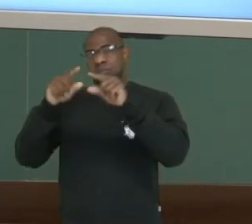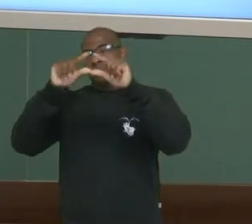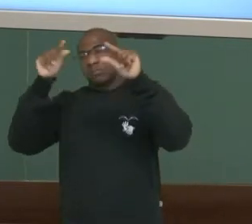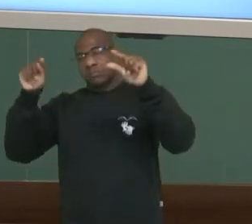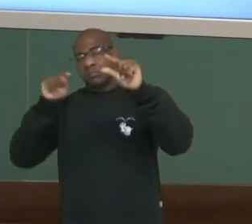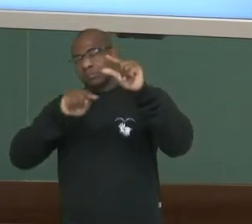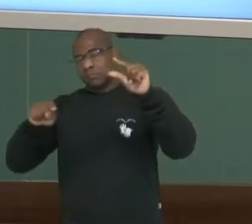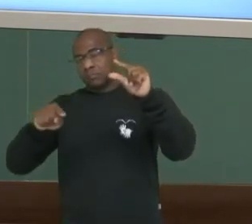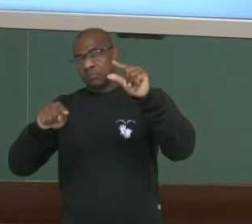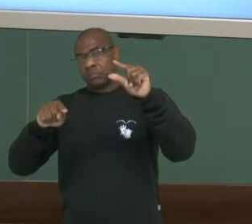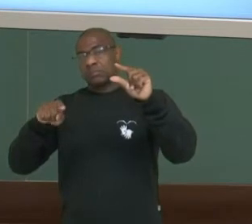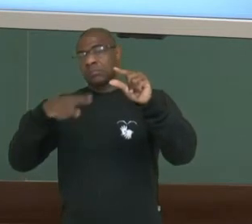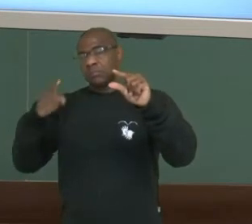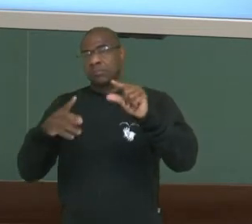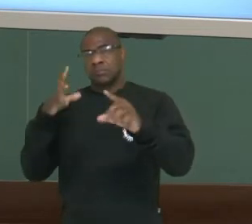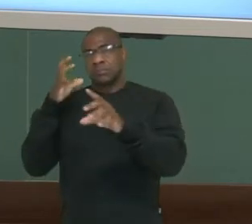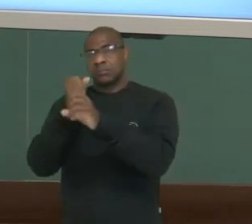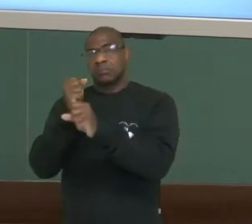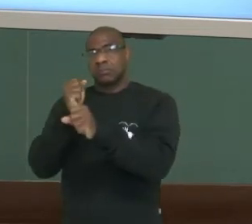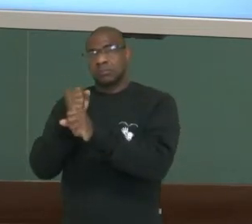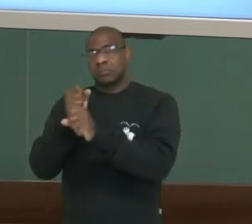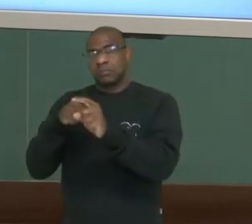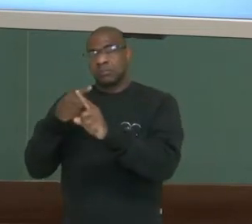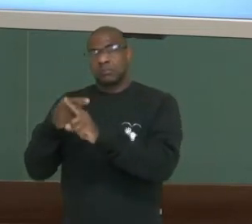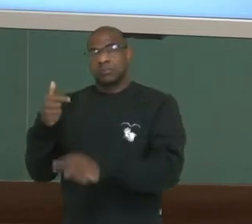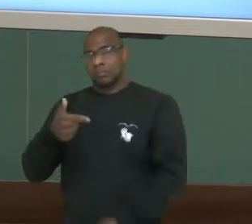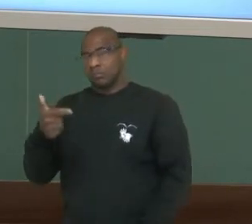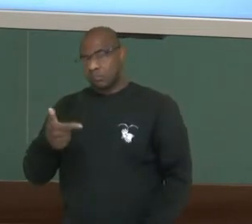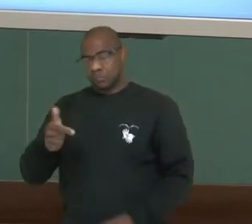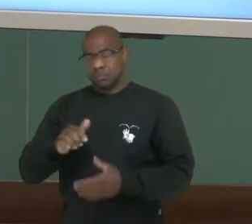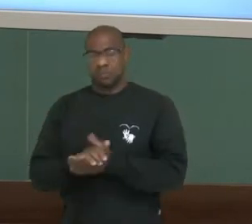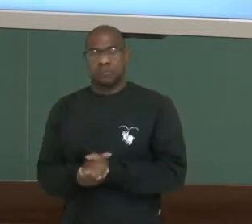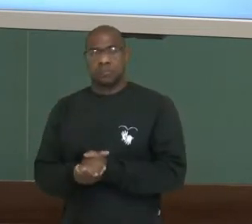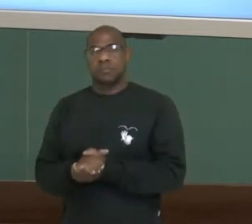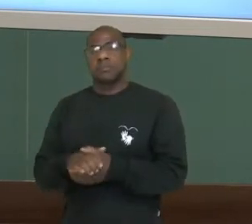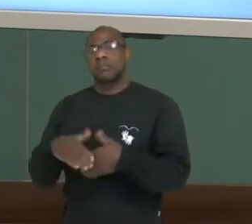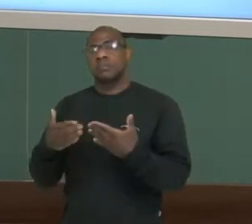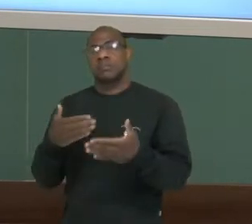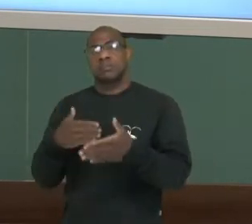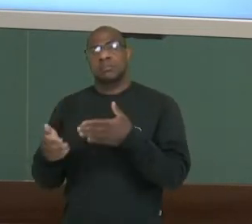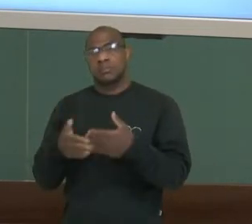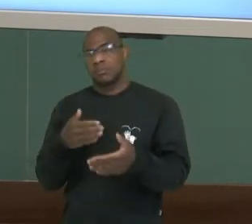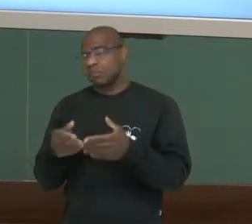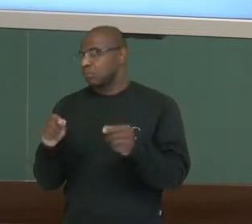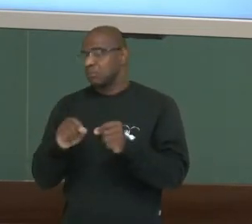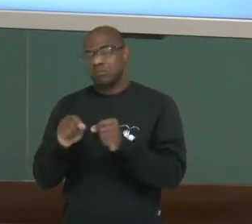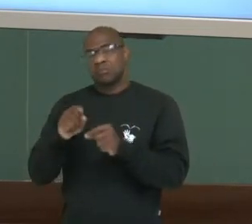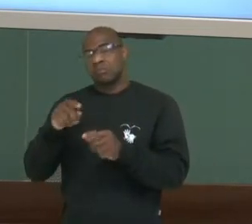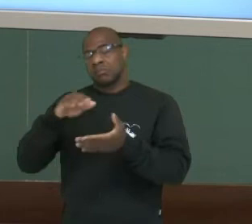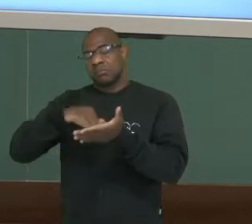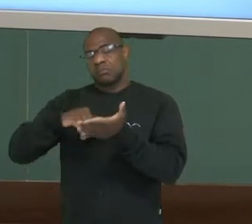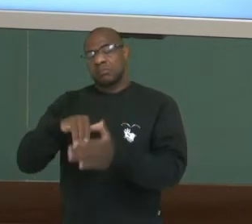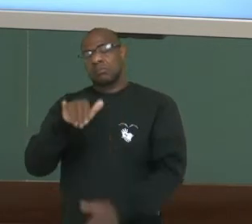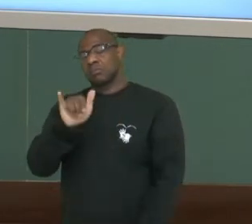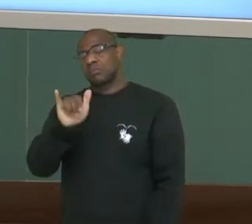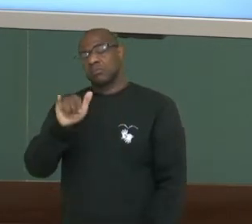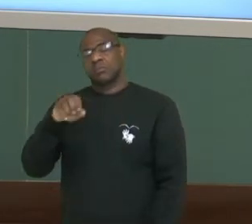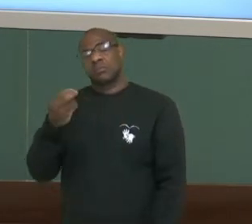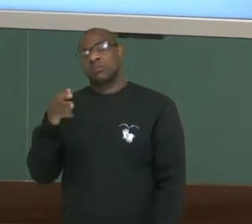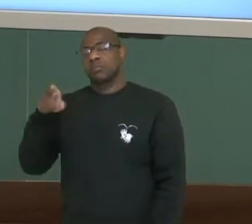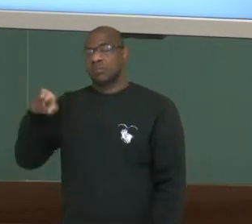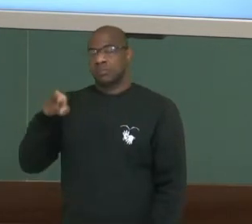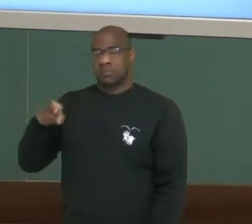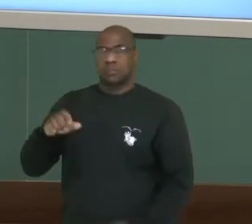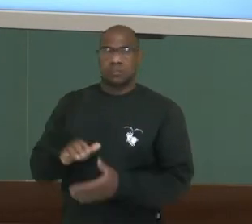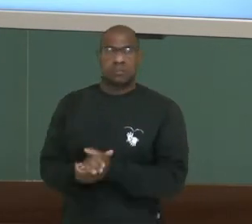depois somar. Bom, a segunda para a gente eliminar uma das duas incógnitas. Tanto faz você eliminar ou o x ou o y. Então,